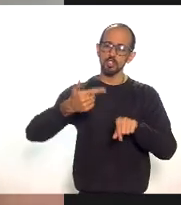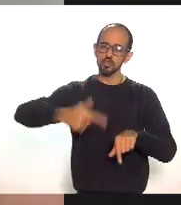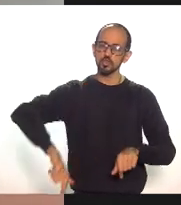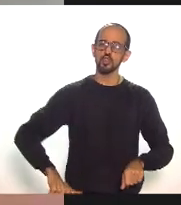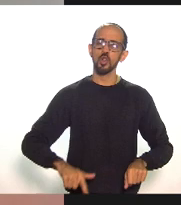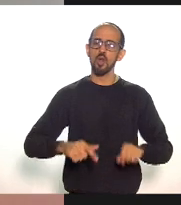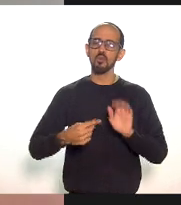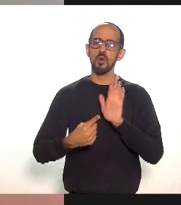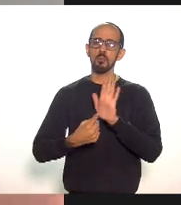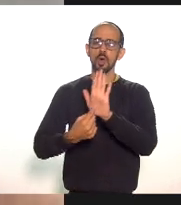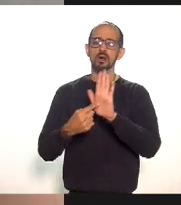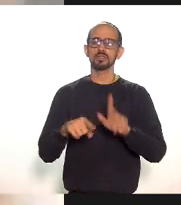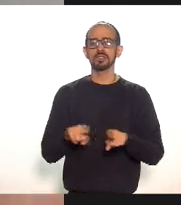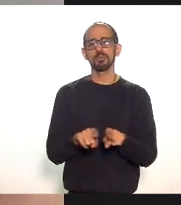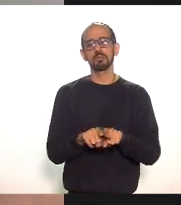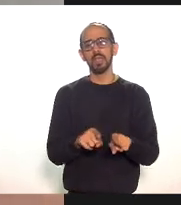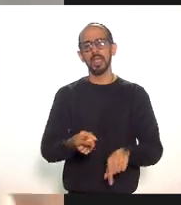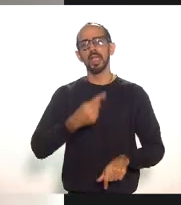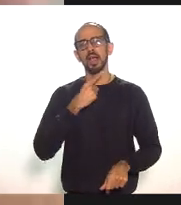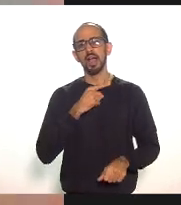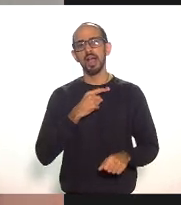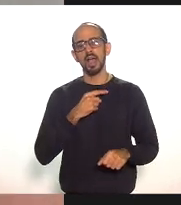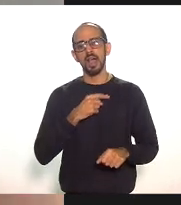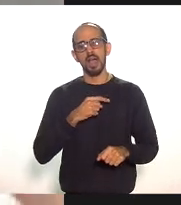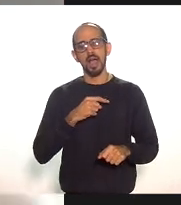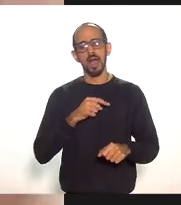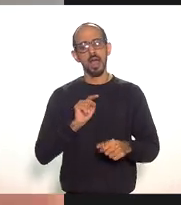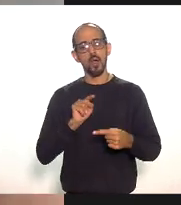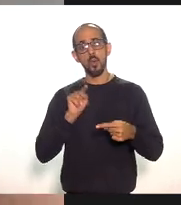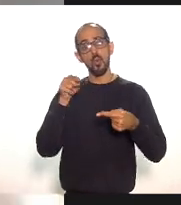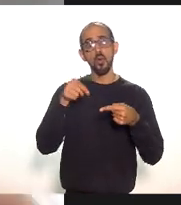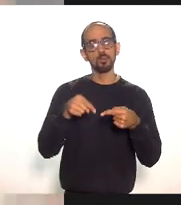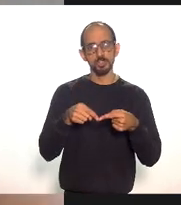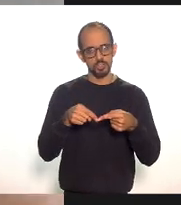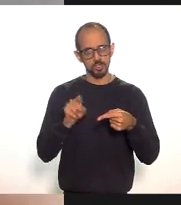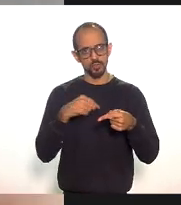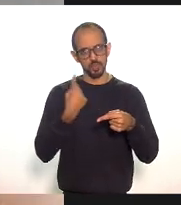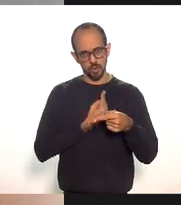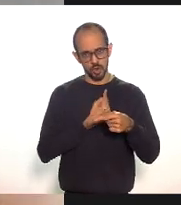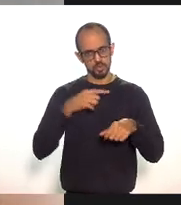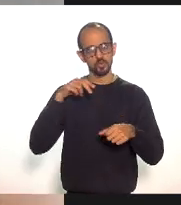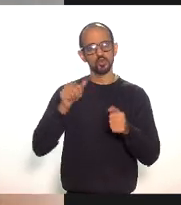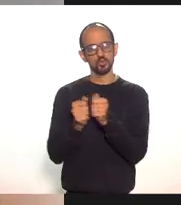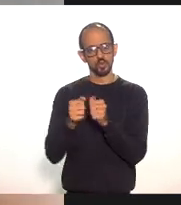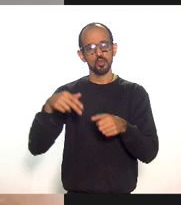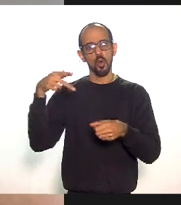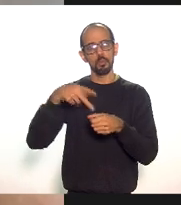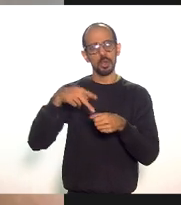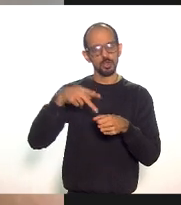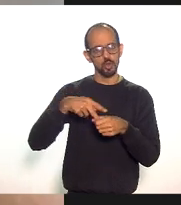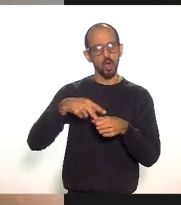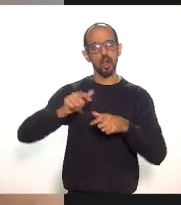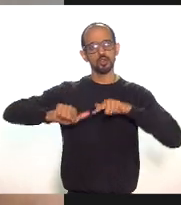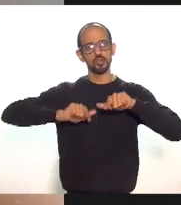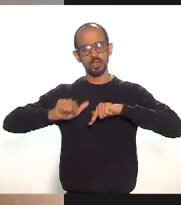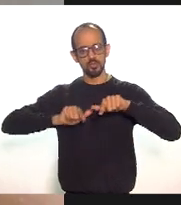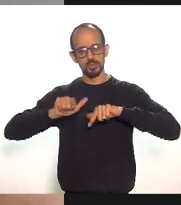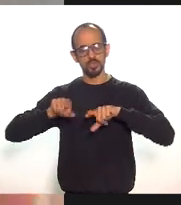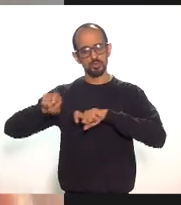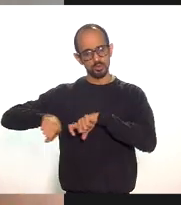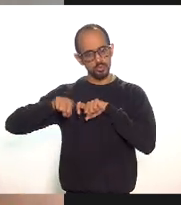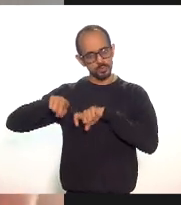nossa vocação natural, dentre outras tantas, o petróleo, a indústria, o serviço, o próprio setor agrícola, mas